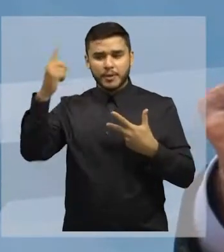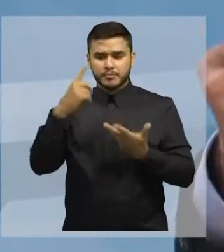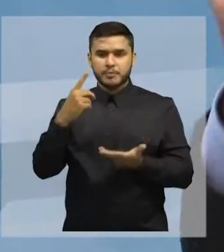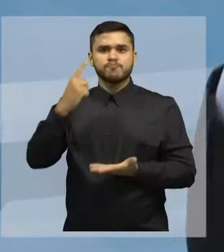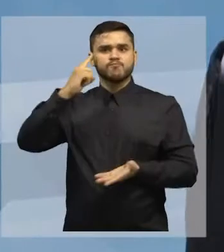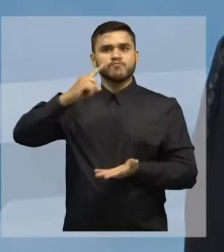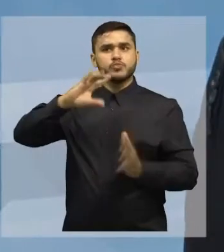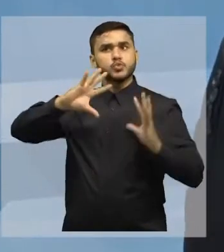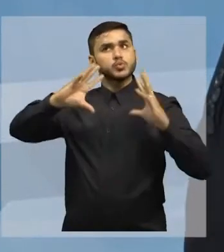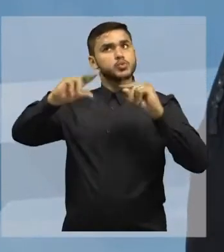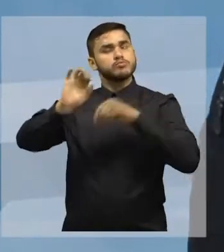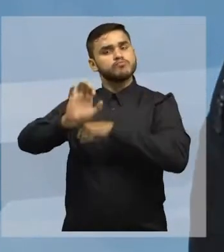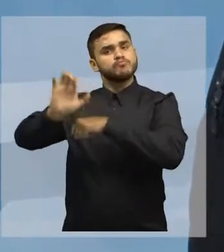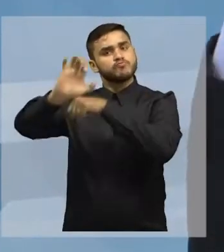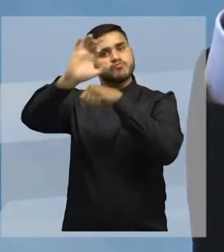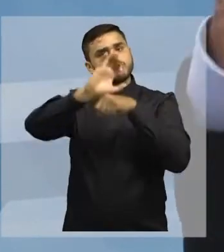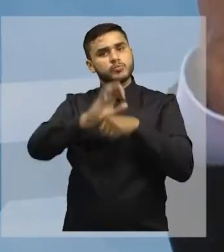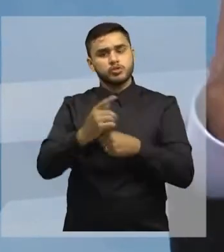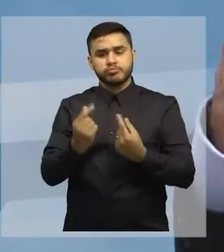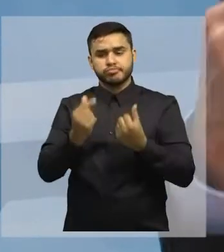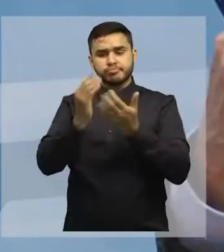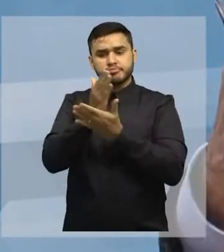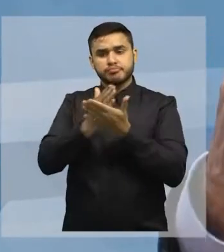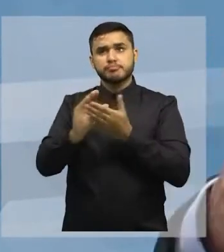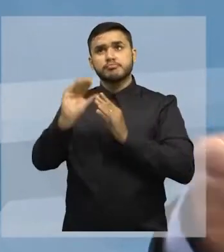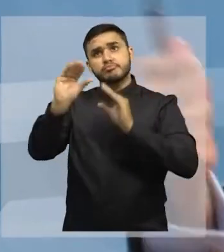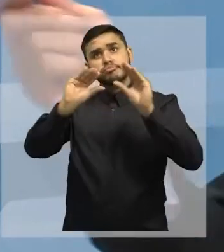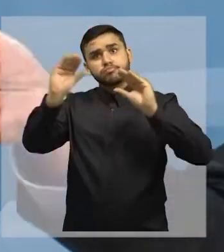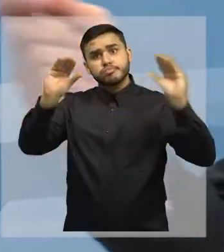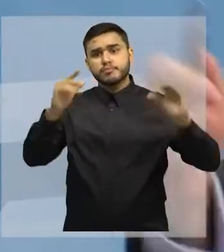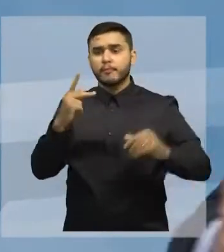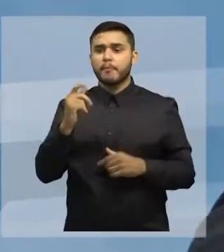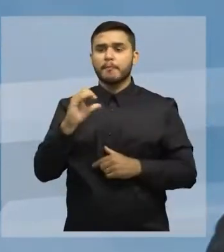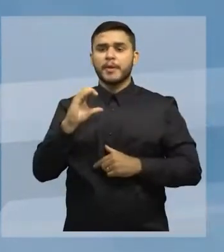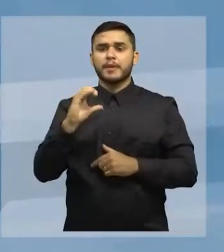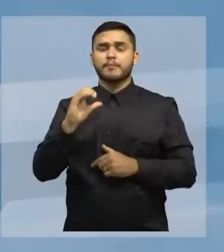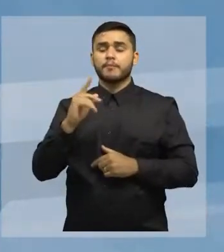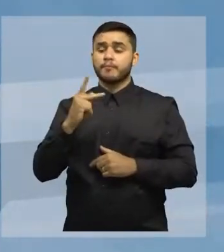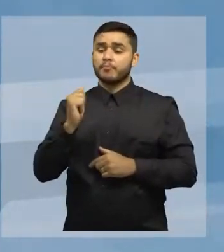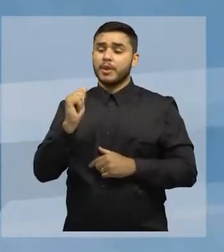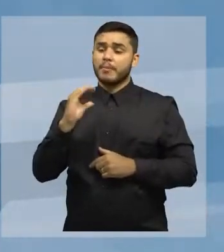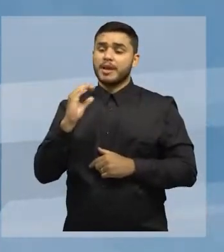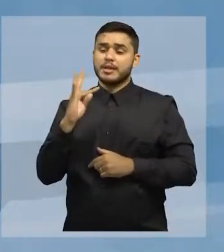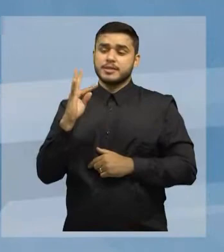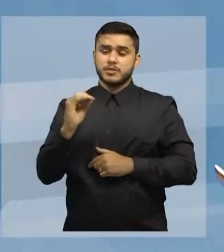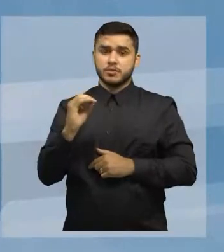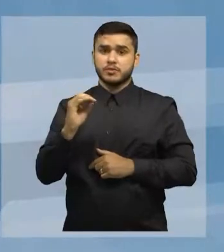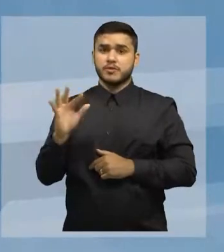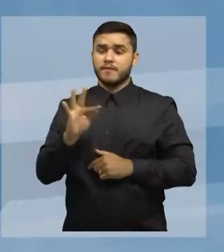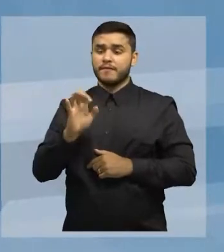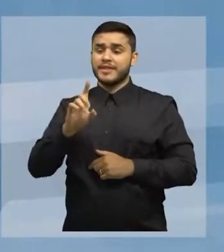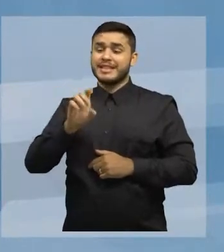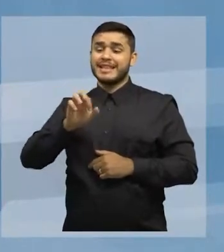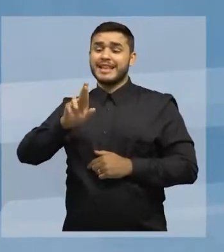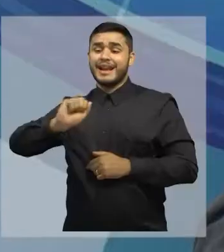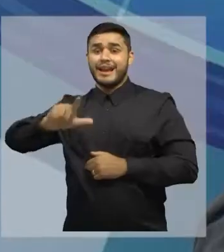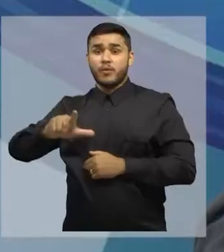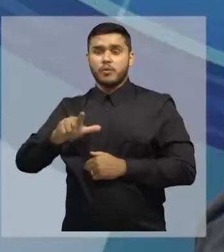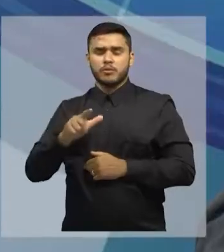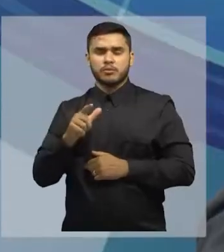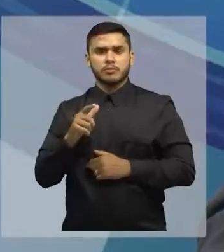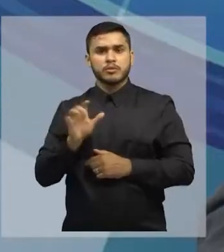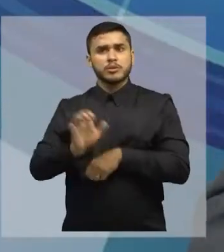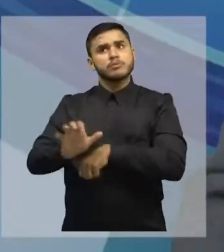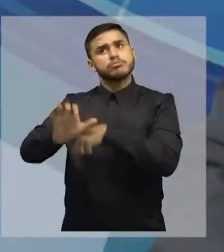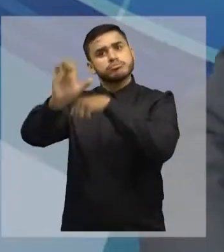E com essa forma de agir em relação ao Congresso Nacional, qual é a sua expectativa? Consegue-se aprovar reformas